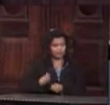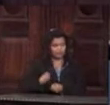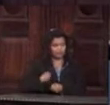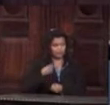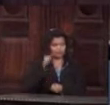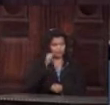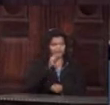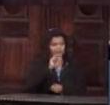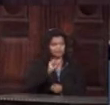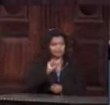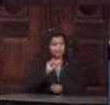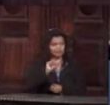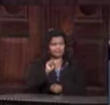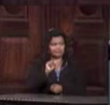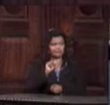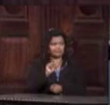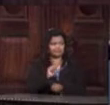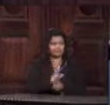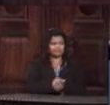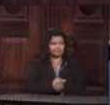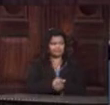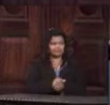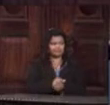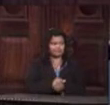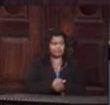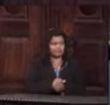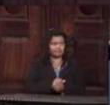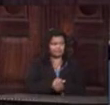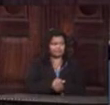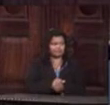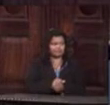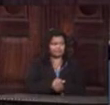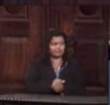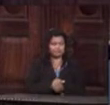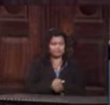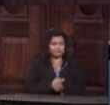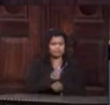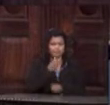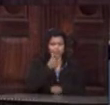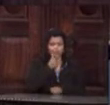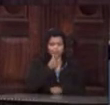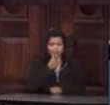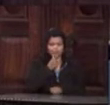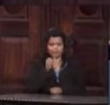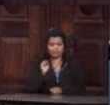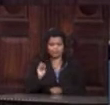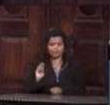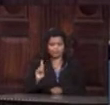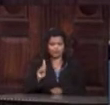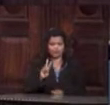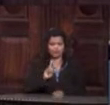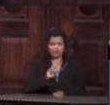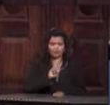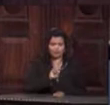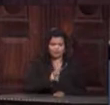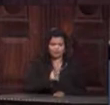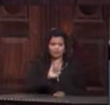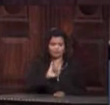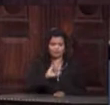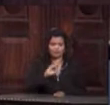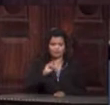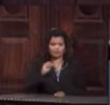enfim contribuir com o trabalho da cpi com o senhor ricardo maranhão